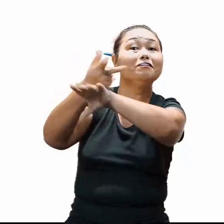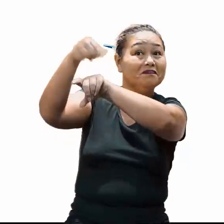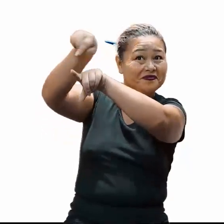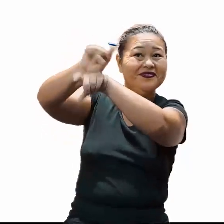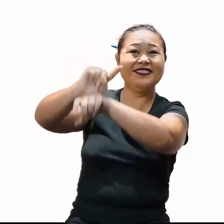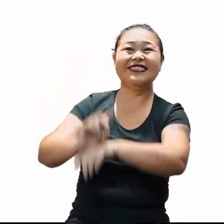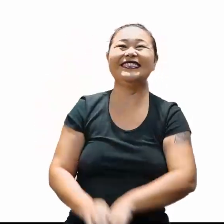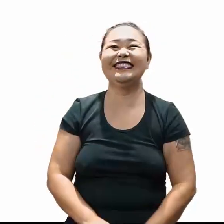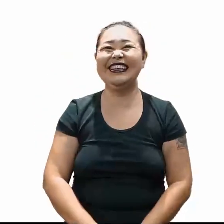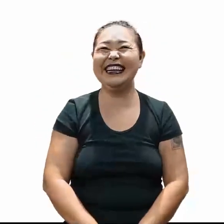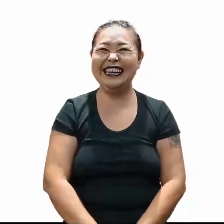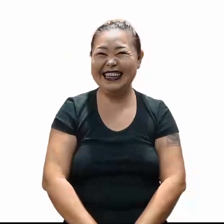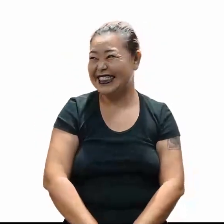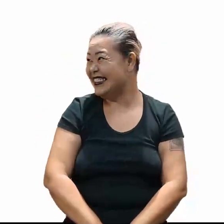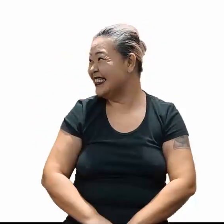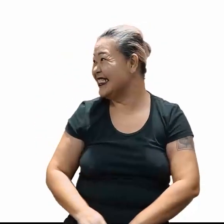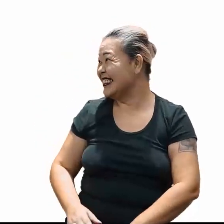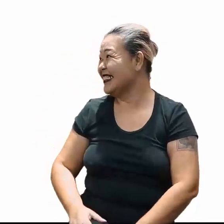aí.